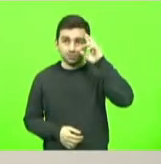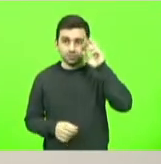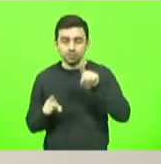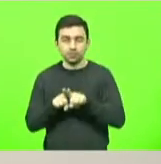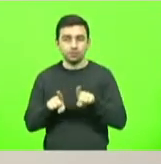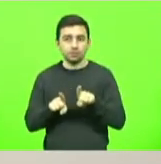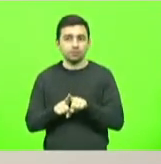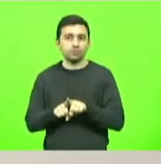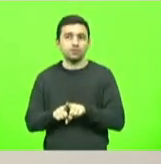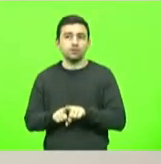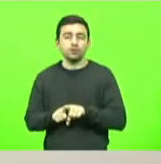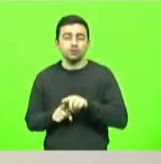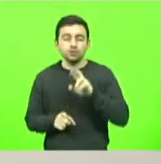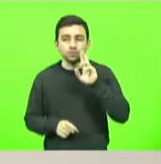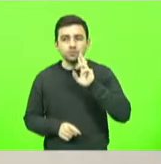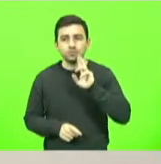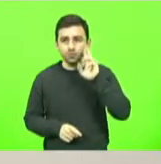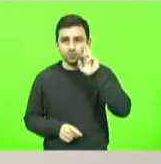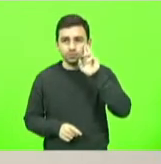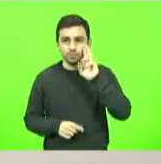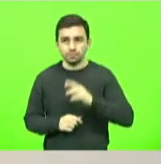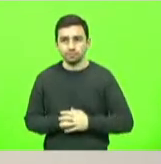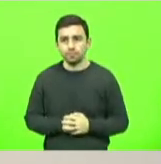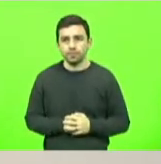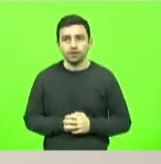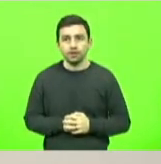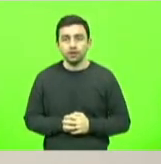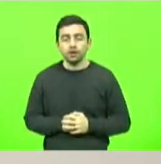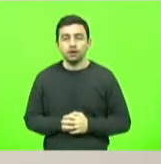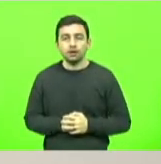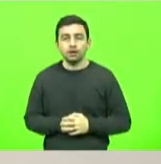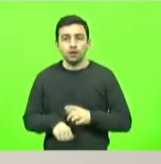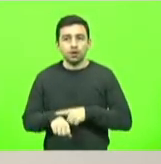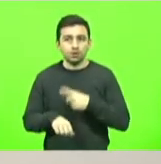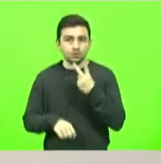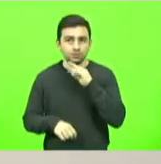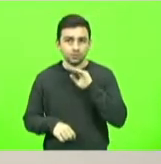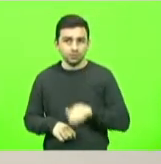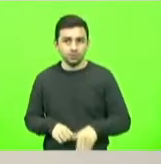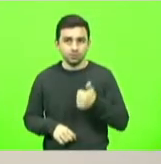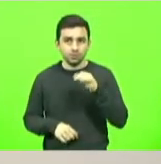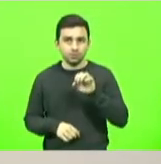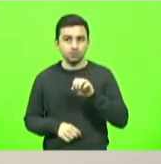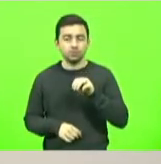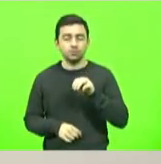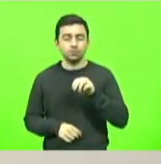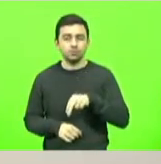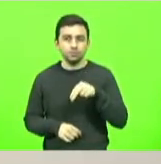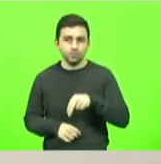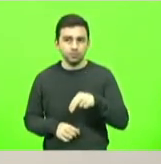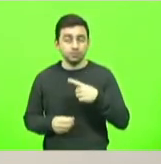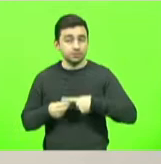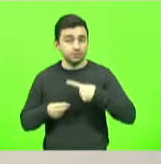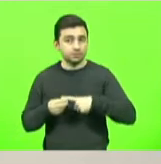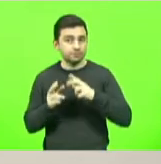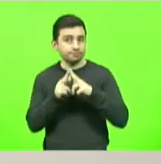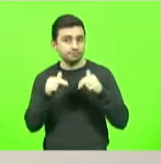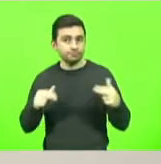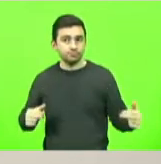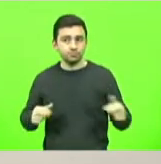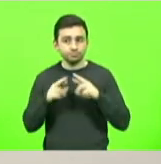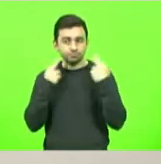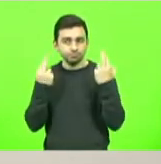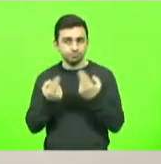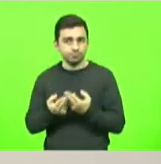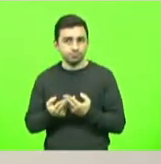Às 14 horas do dia 10 do mês de novembro do ano de 2021, nesta cidade de Florianópolis, reuniu-se a